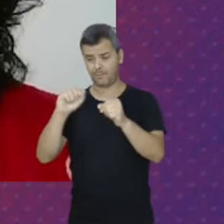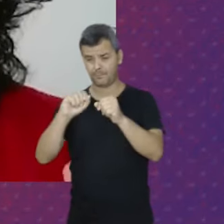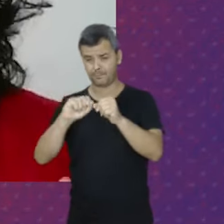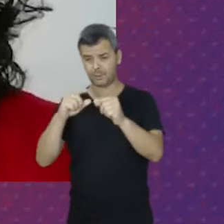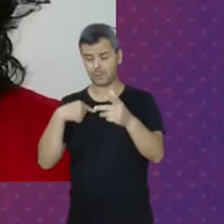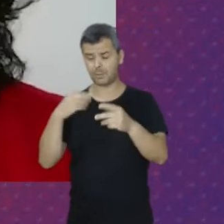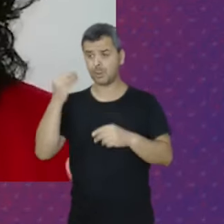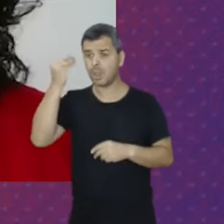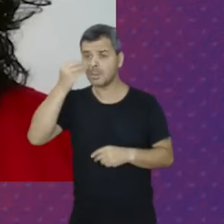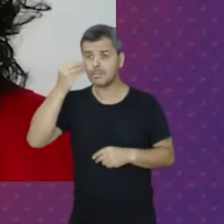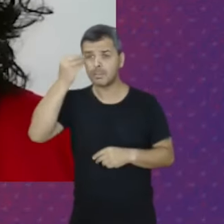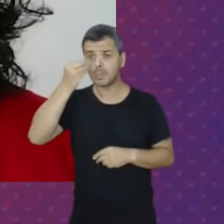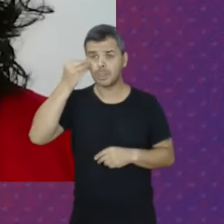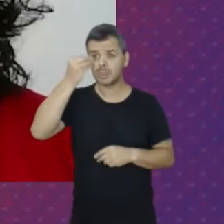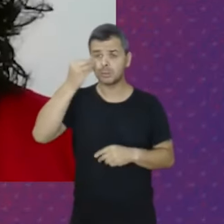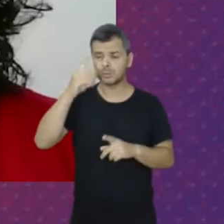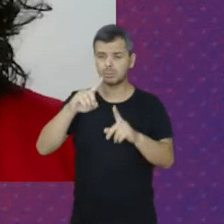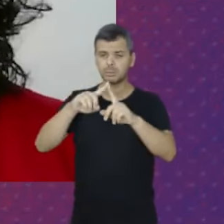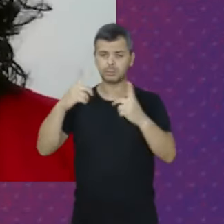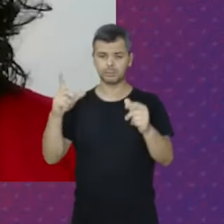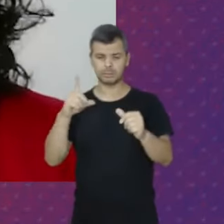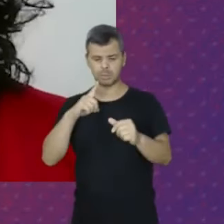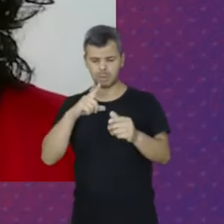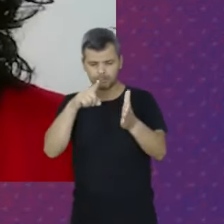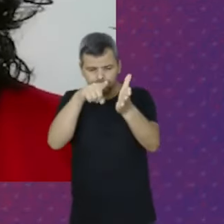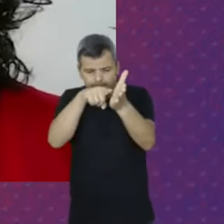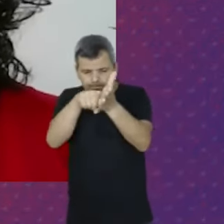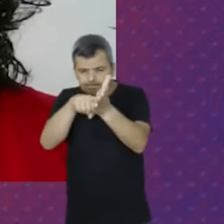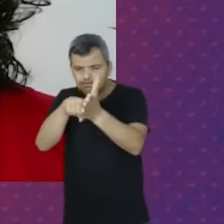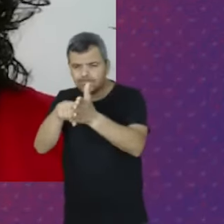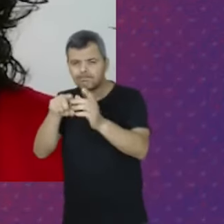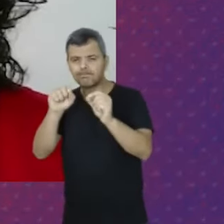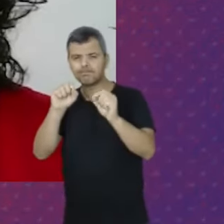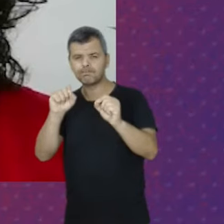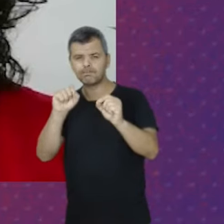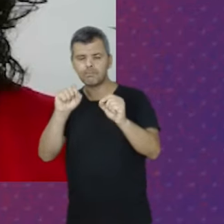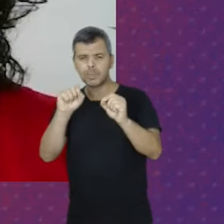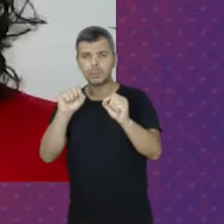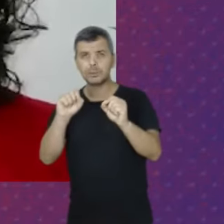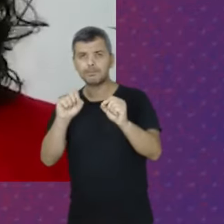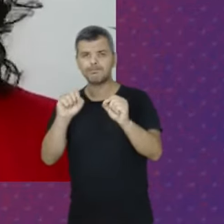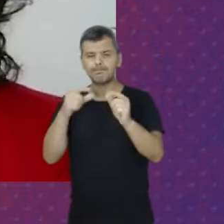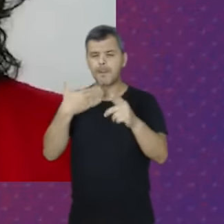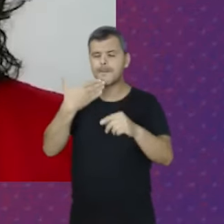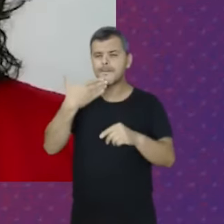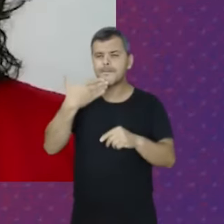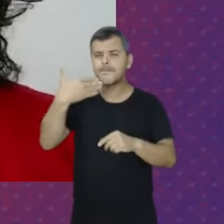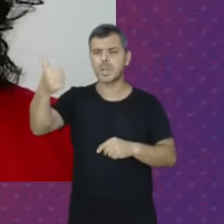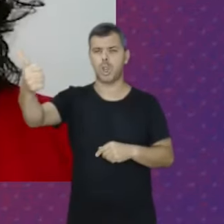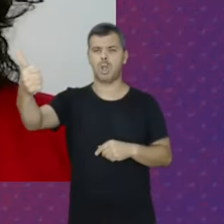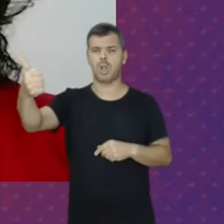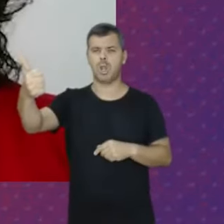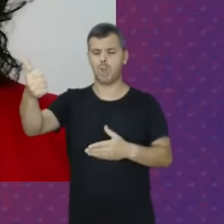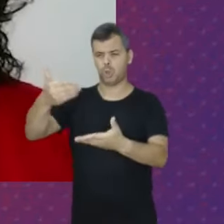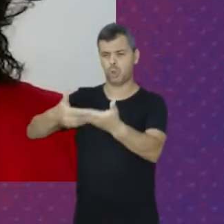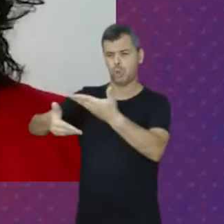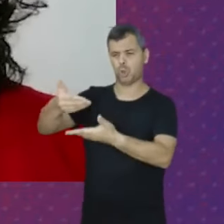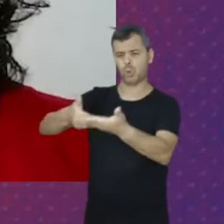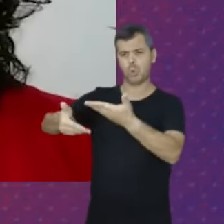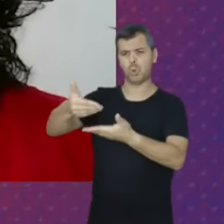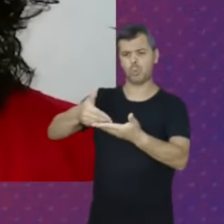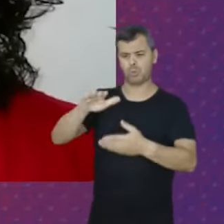a experiência de verificar uma melhora no